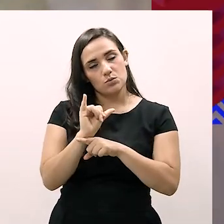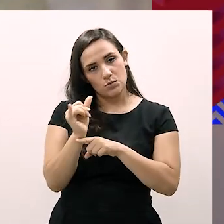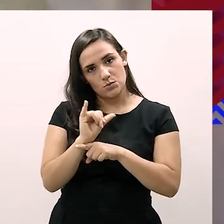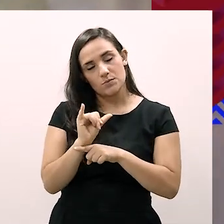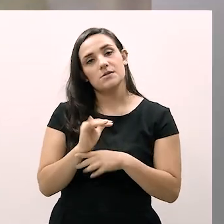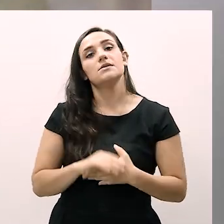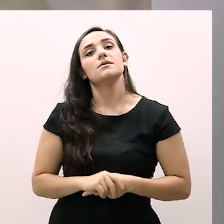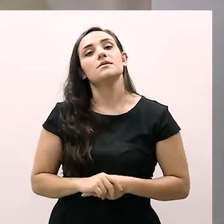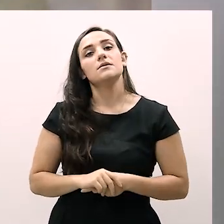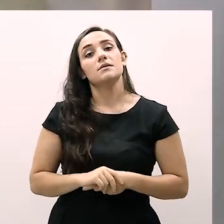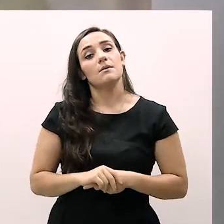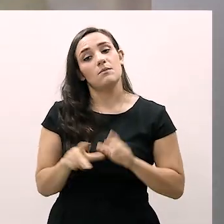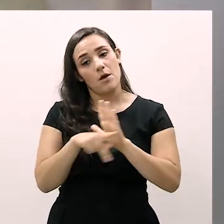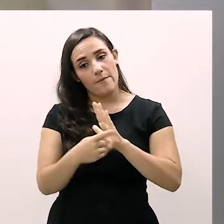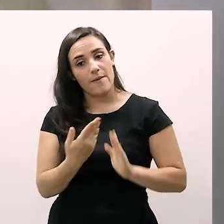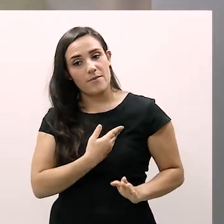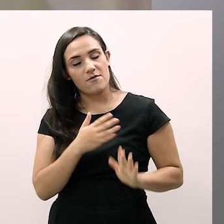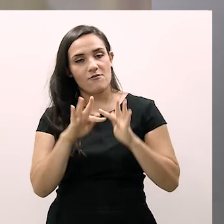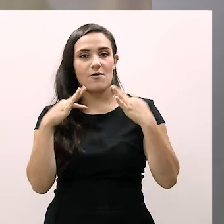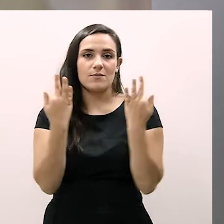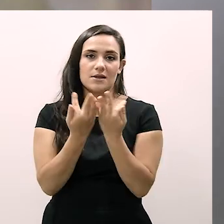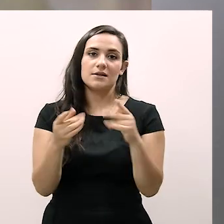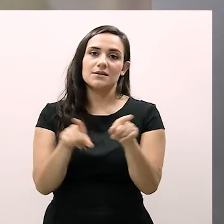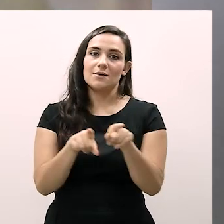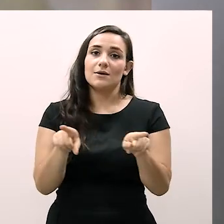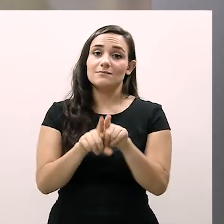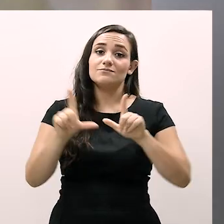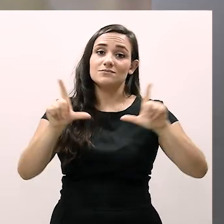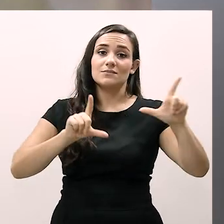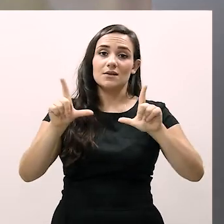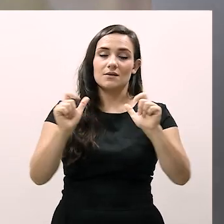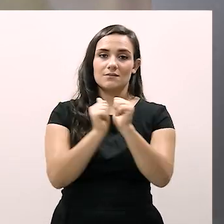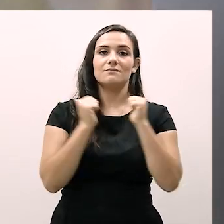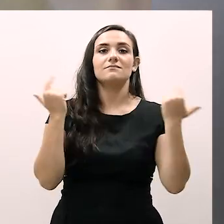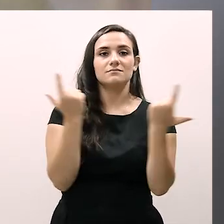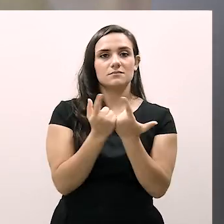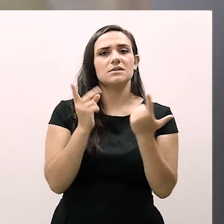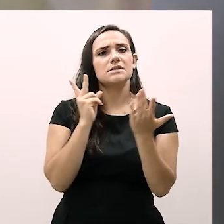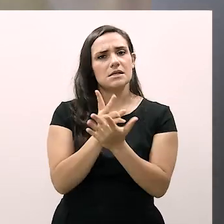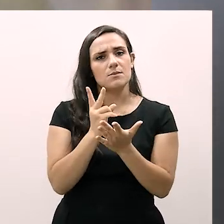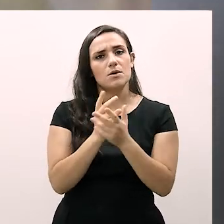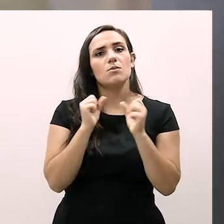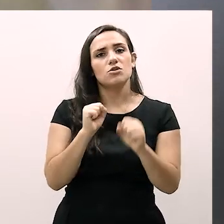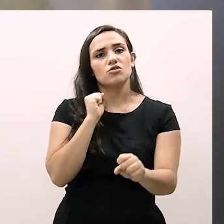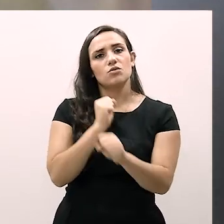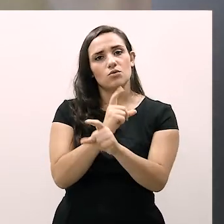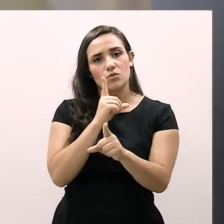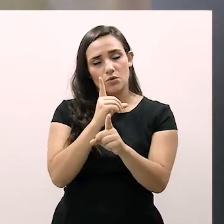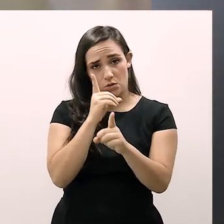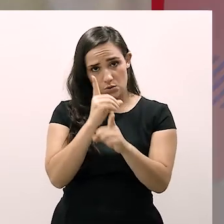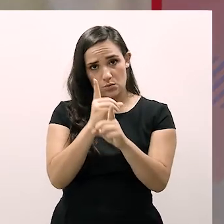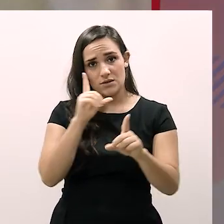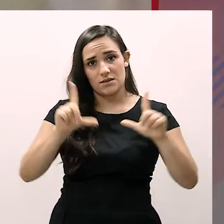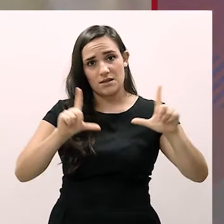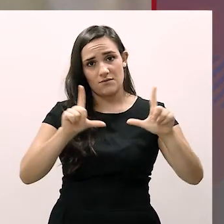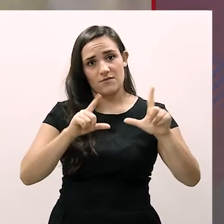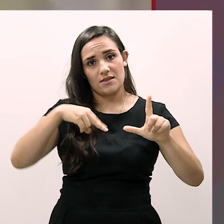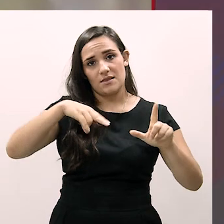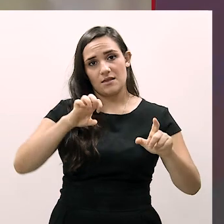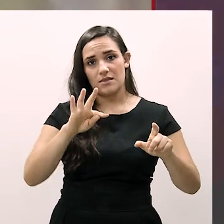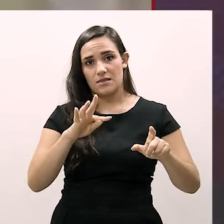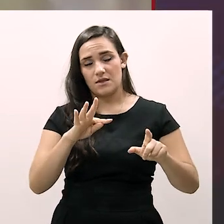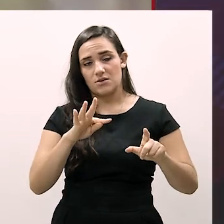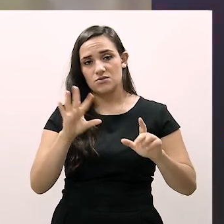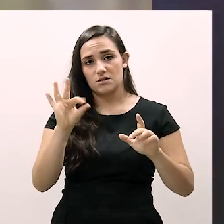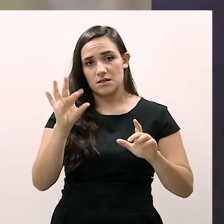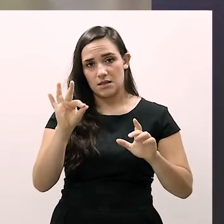o link do YouTube com seus amigos e familiares. Lembrando que a TV Assembleia, com a programação, também está disponível no canal